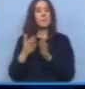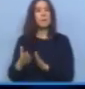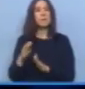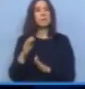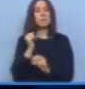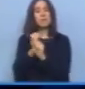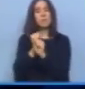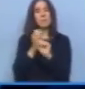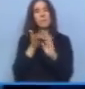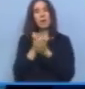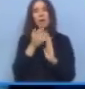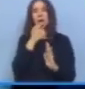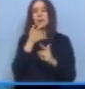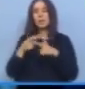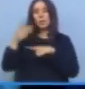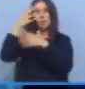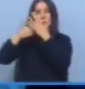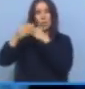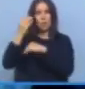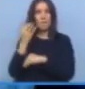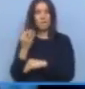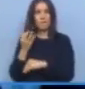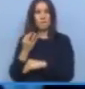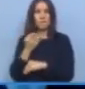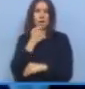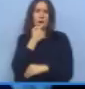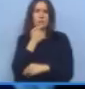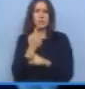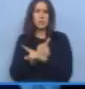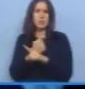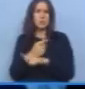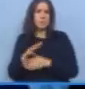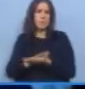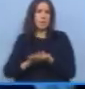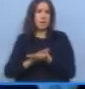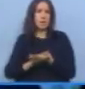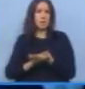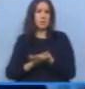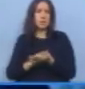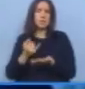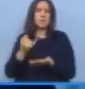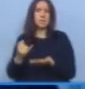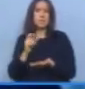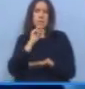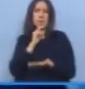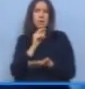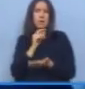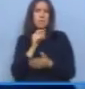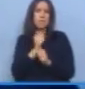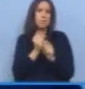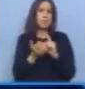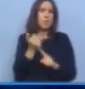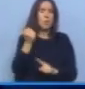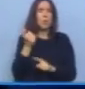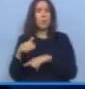trabalhar tem que aprender a língua, tem que fazer as coisas base depois para conseguir trabalhar ou para conseguir